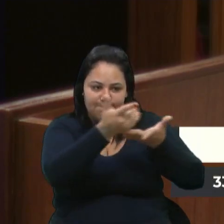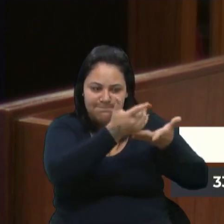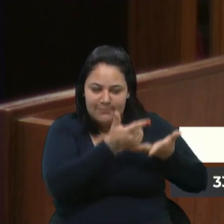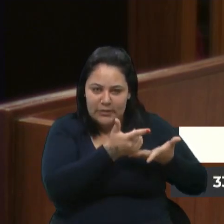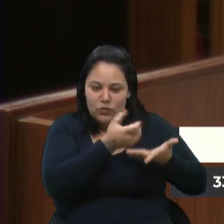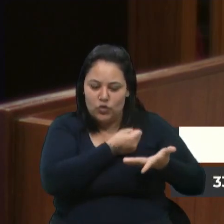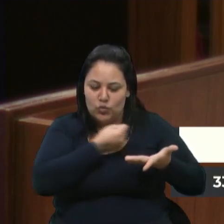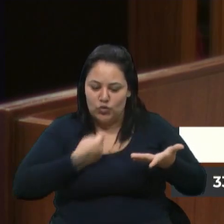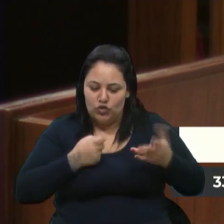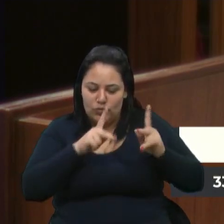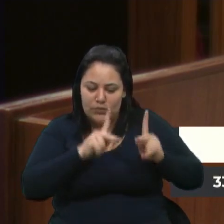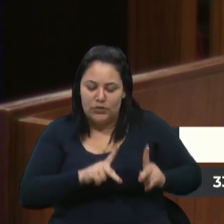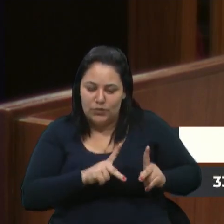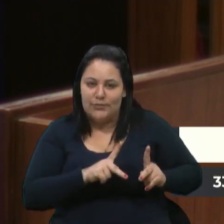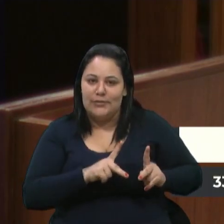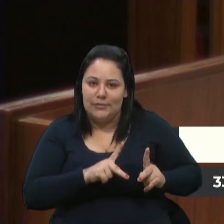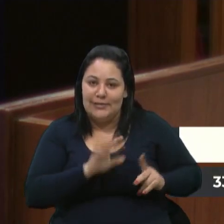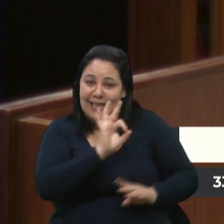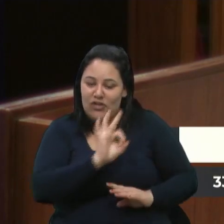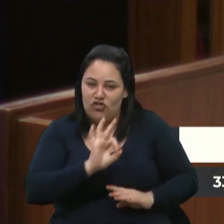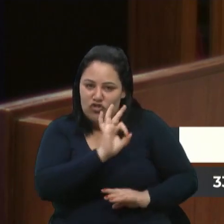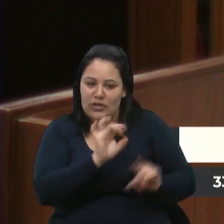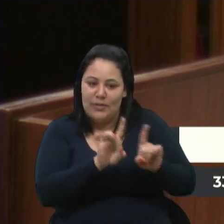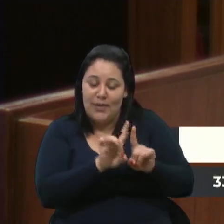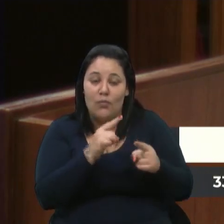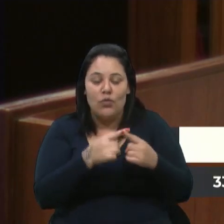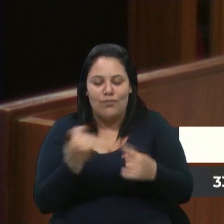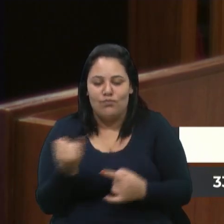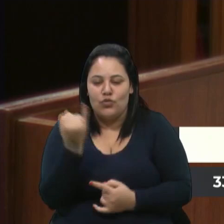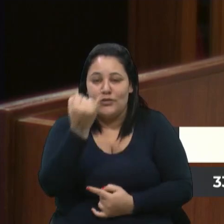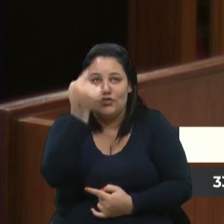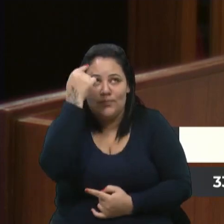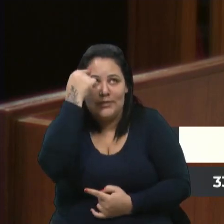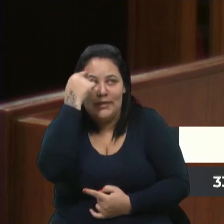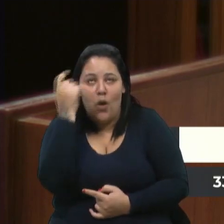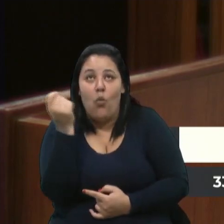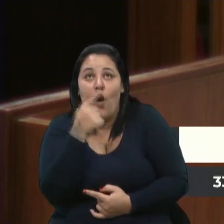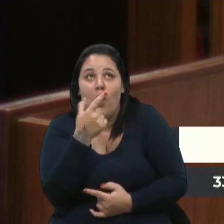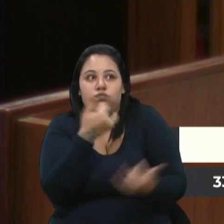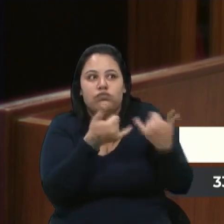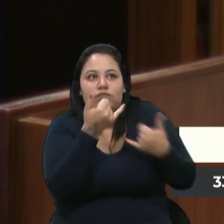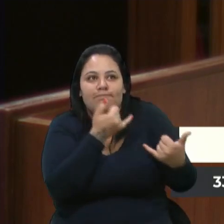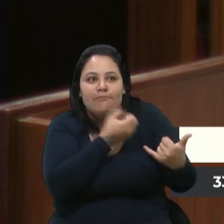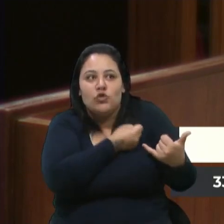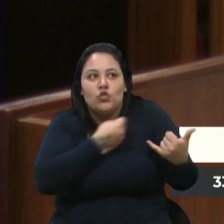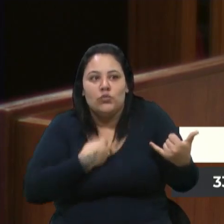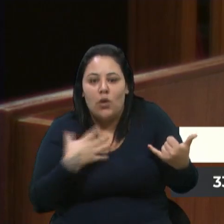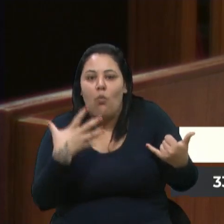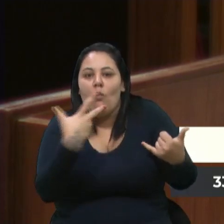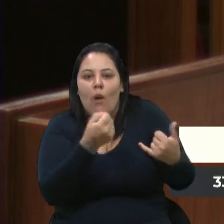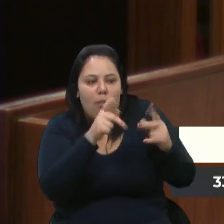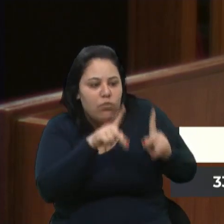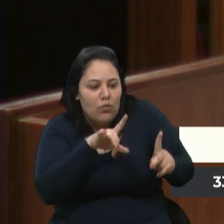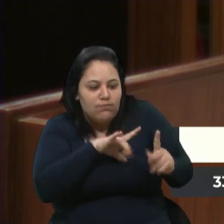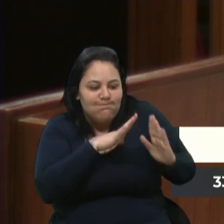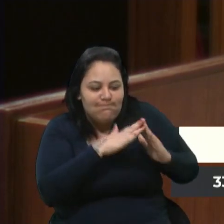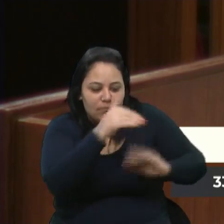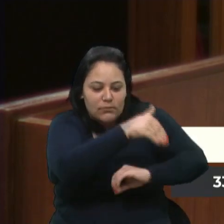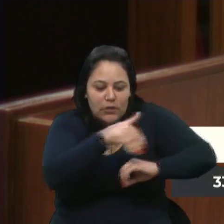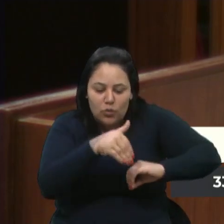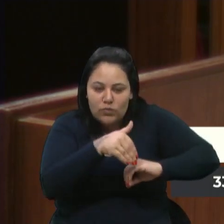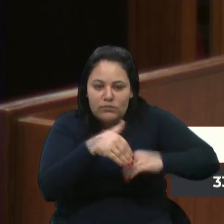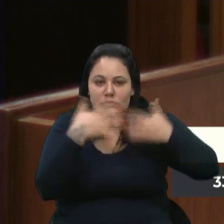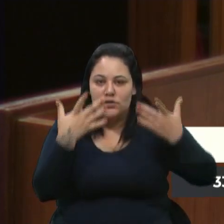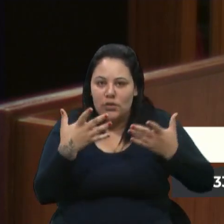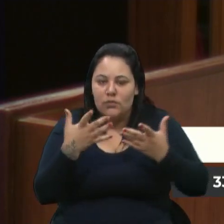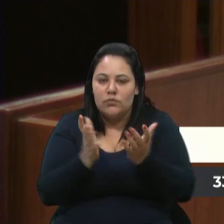importante quando a gente fala em pensar em política pública. Quais são os dados? Da onde vêm esses dados? Então, o comitê ele está